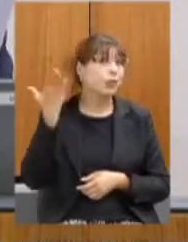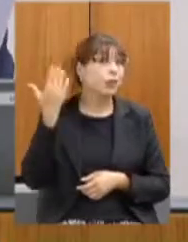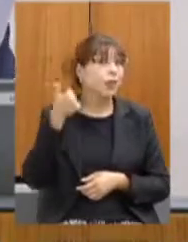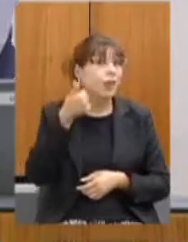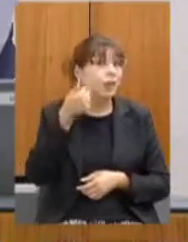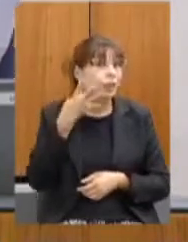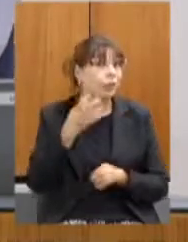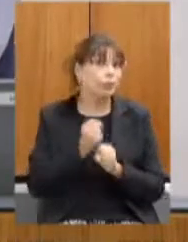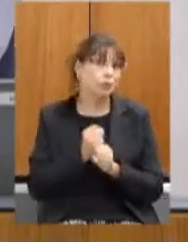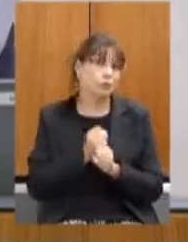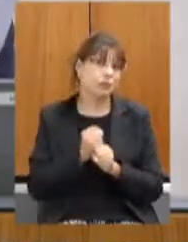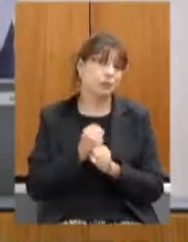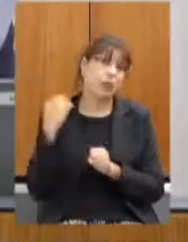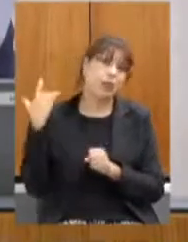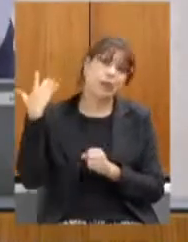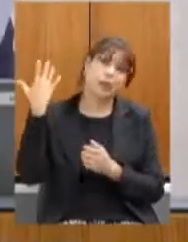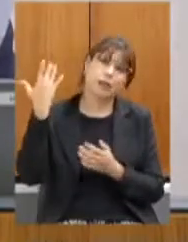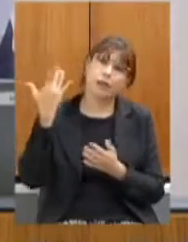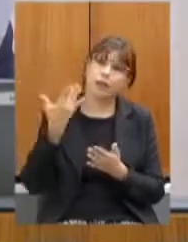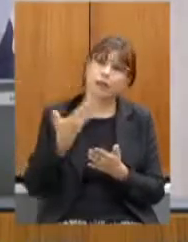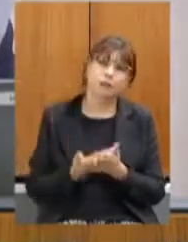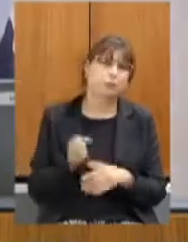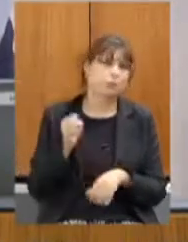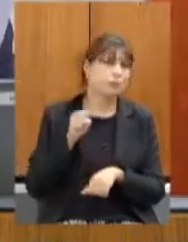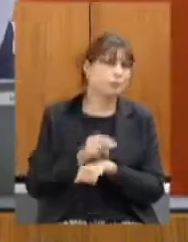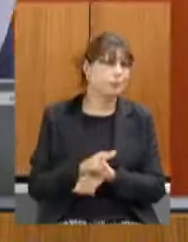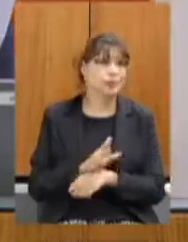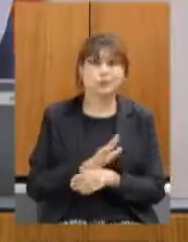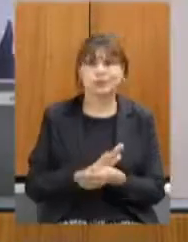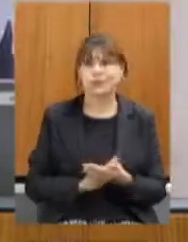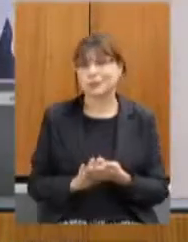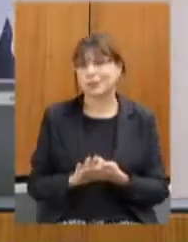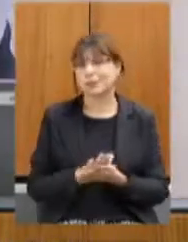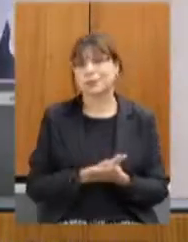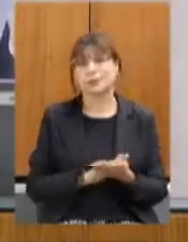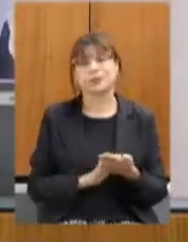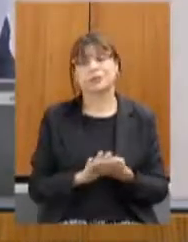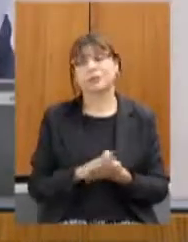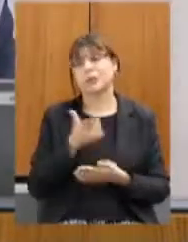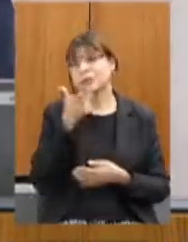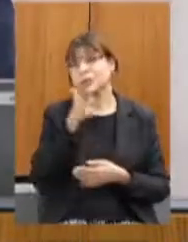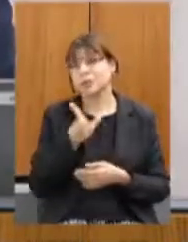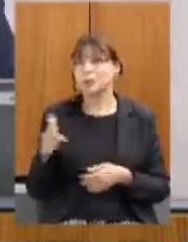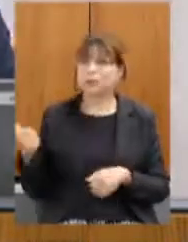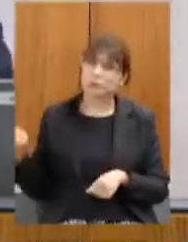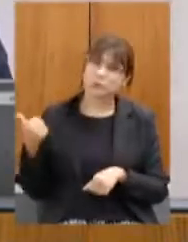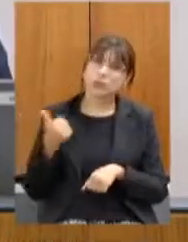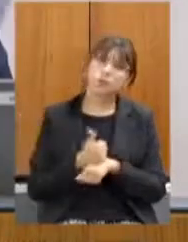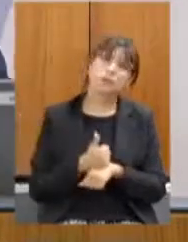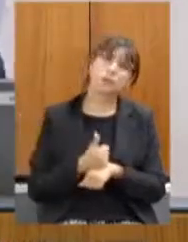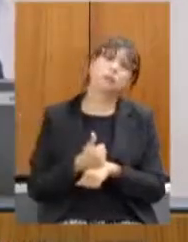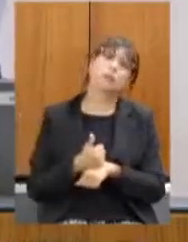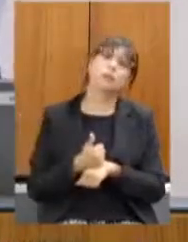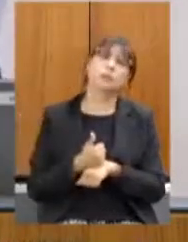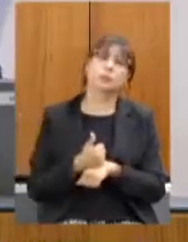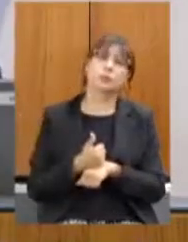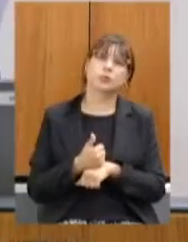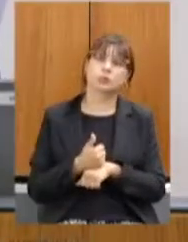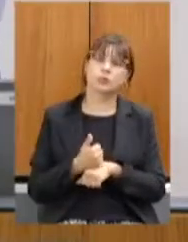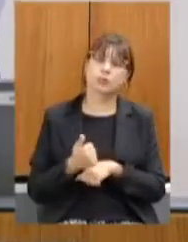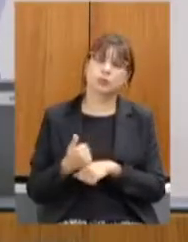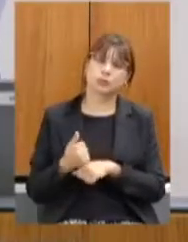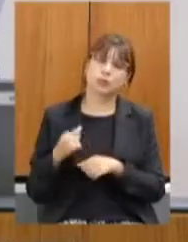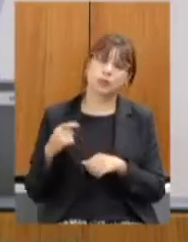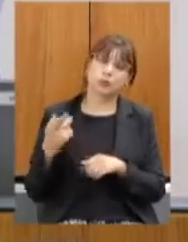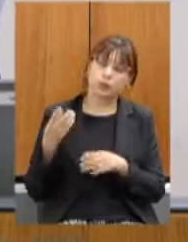anos atrás de lá para cá não tivemos contratações significativas que recusassem a peste acumulado ao longo de